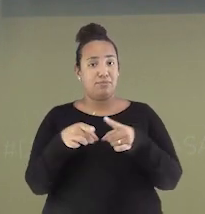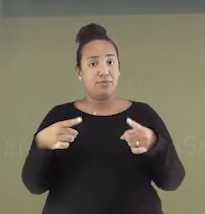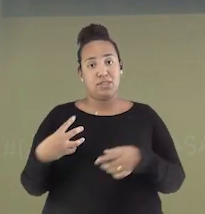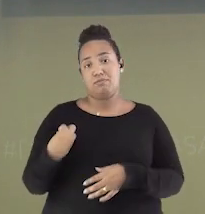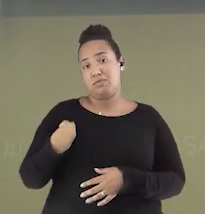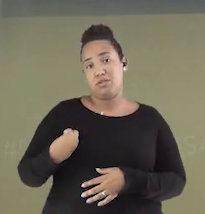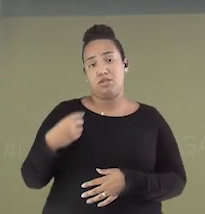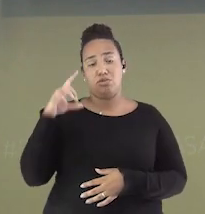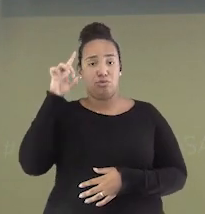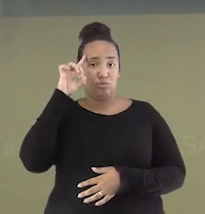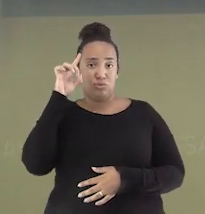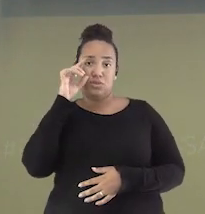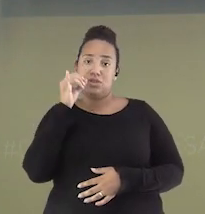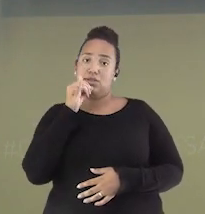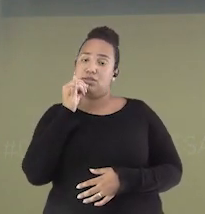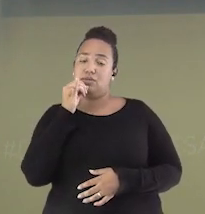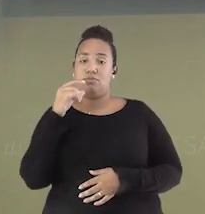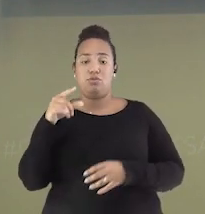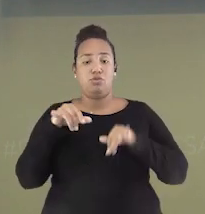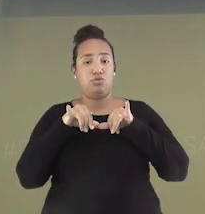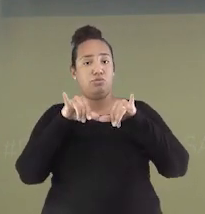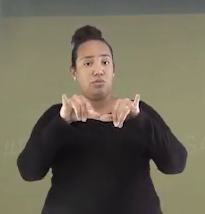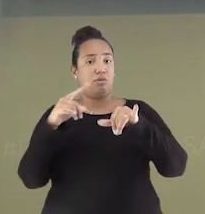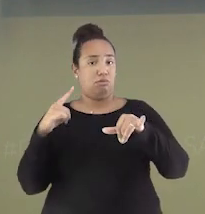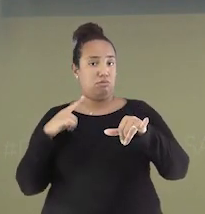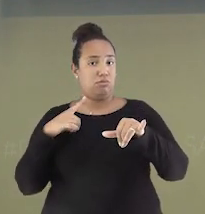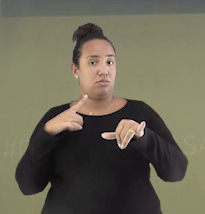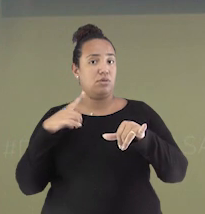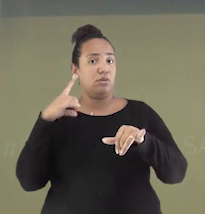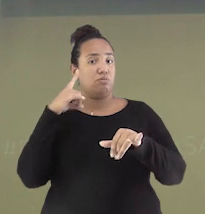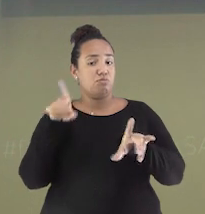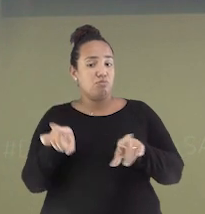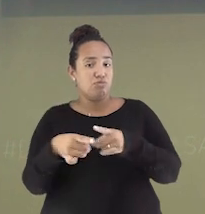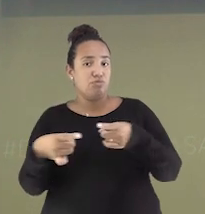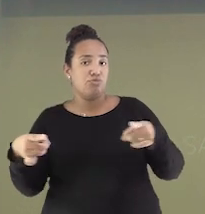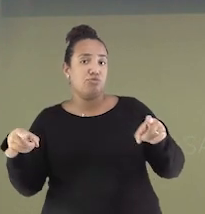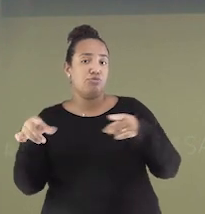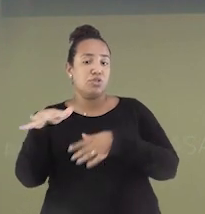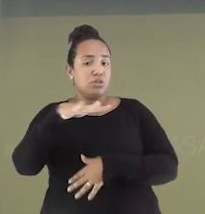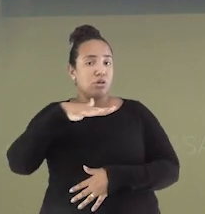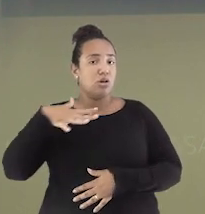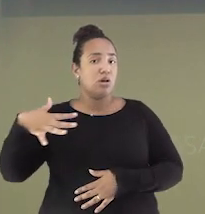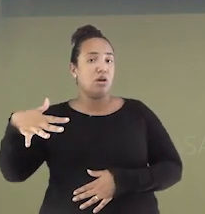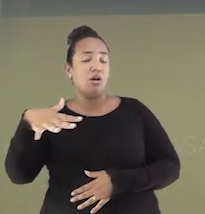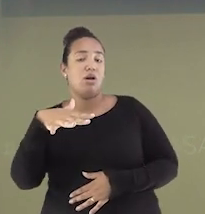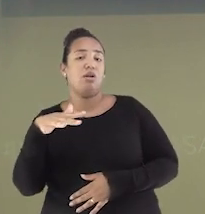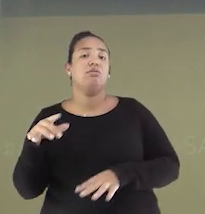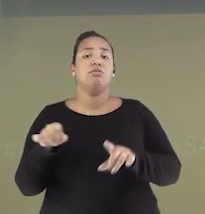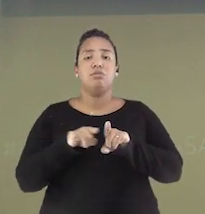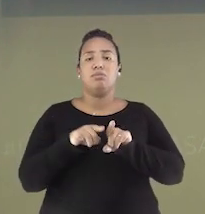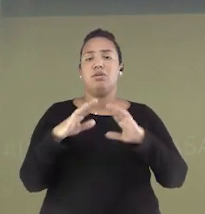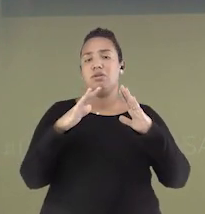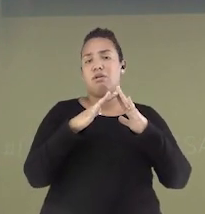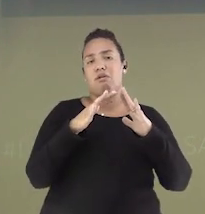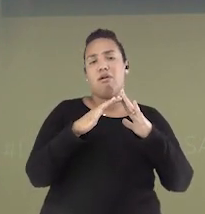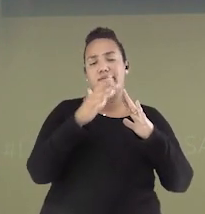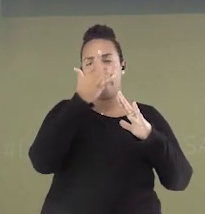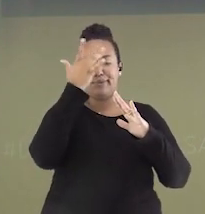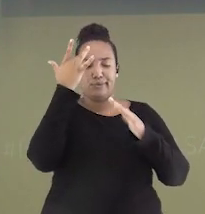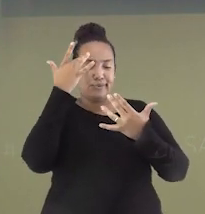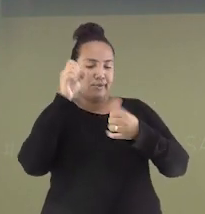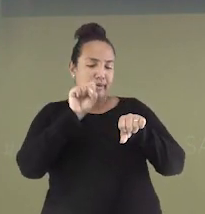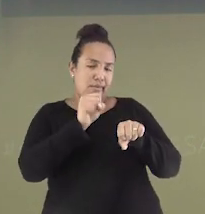música seja ele o supermercado assistir um programa de TV ou mesmo arrumar as coisas em casa com aquele rádio ligado lá no fundo